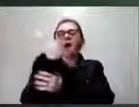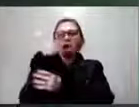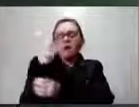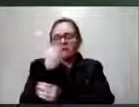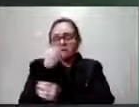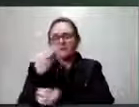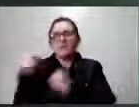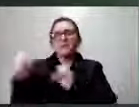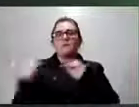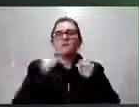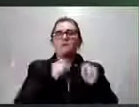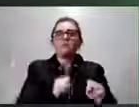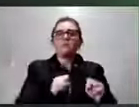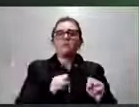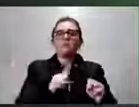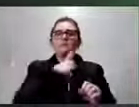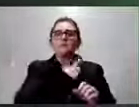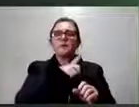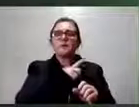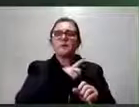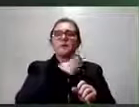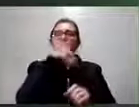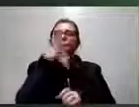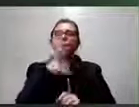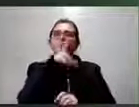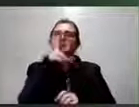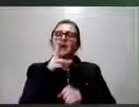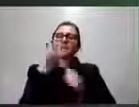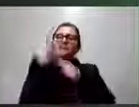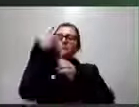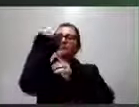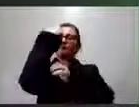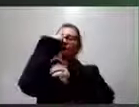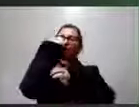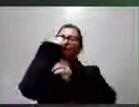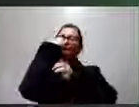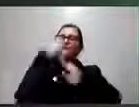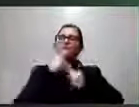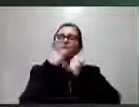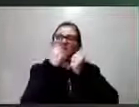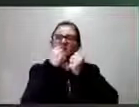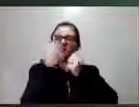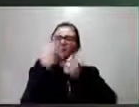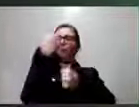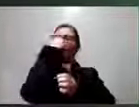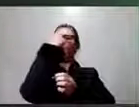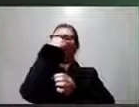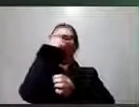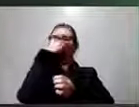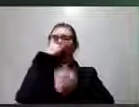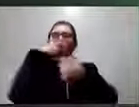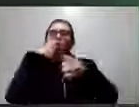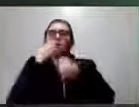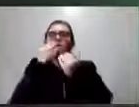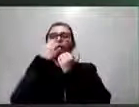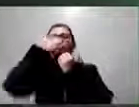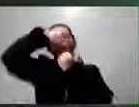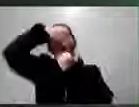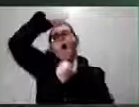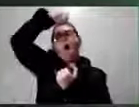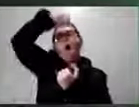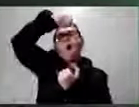pode ter sido pela aplicação dentro desse procedimento de forças excessivas para conseguir uma abertura máxima da boca do